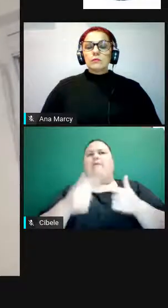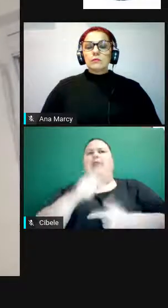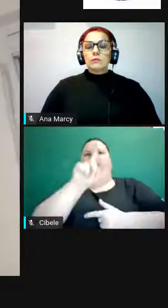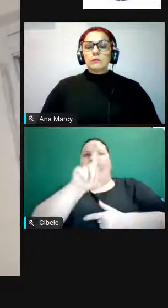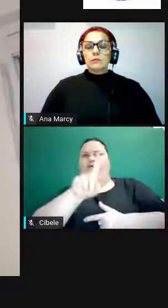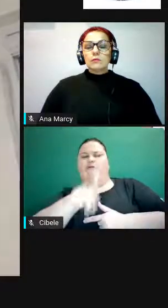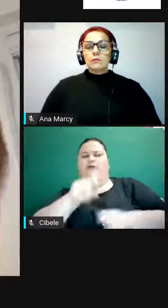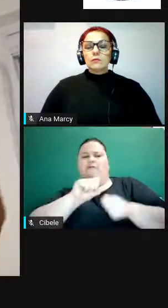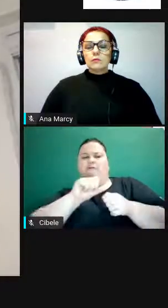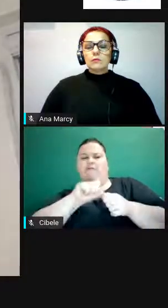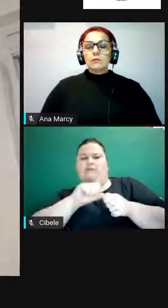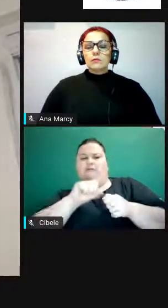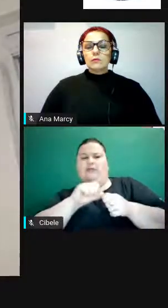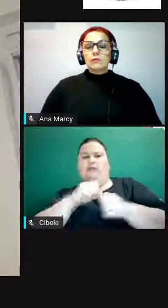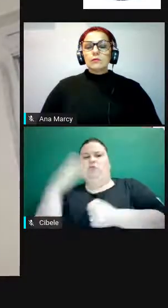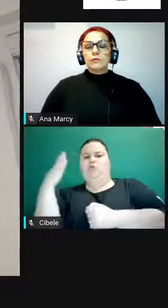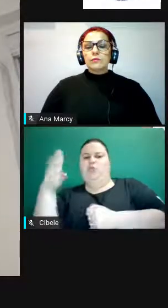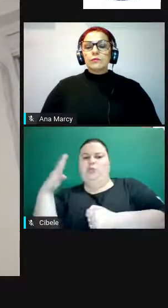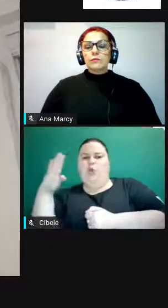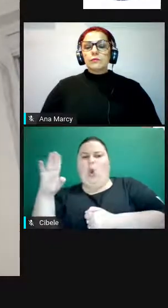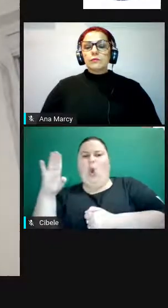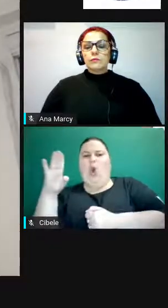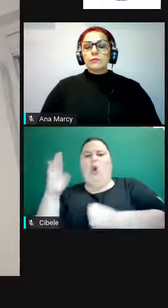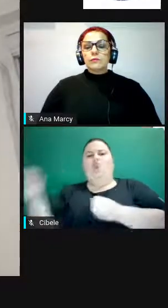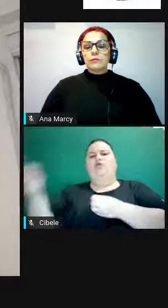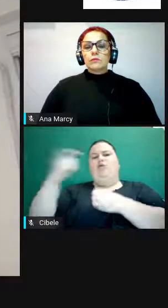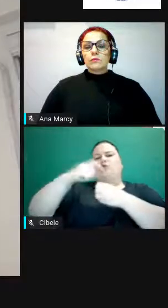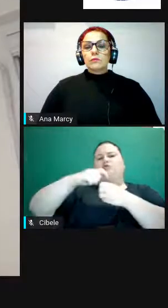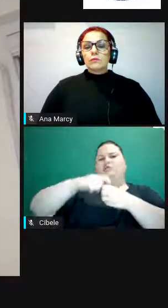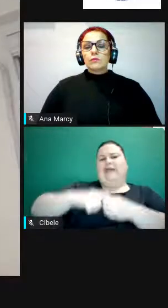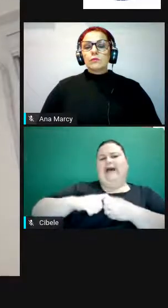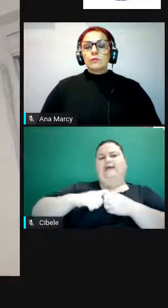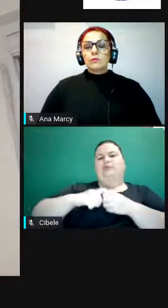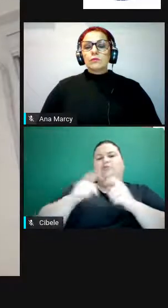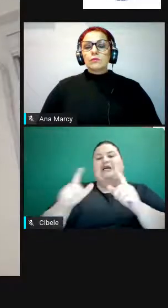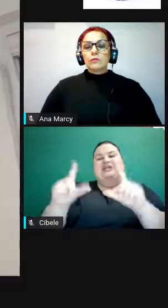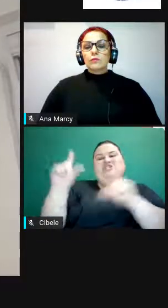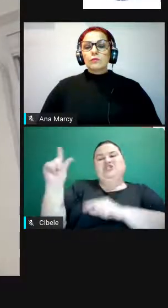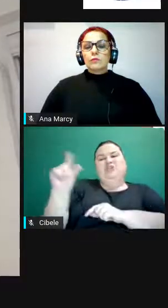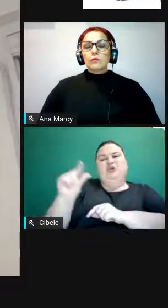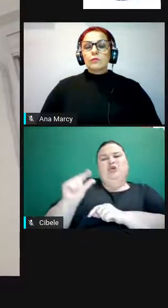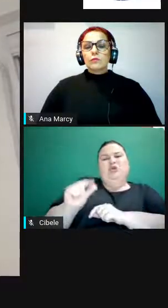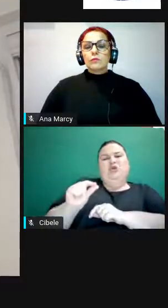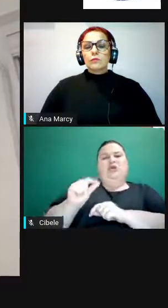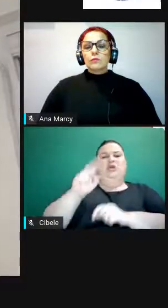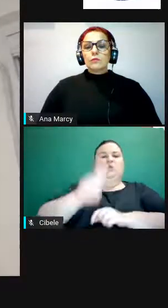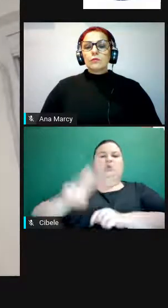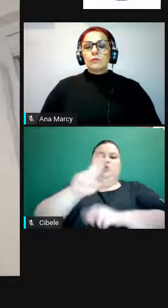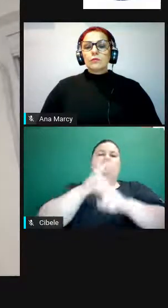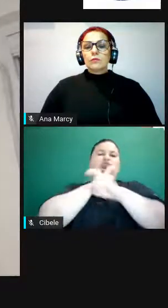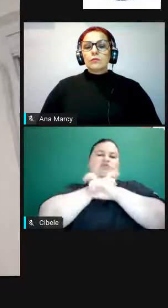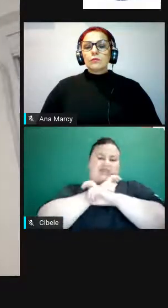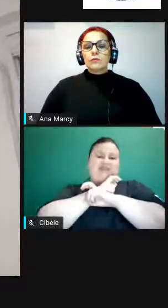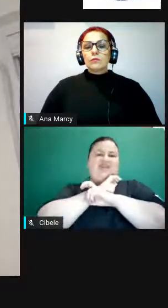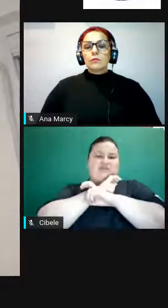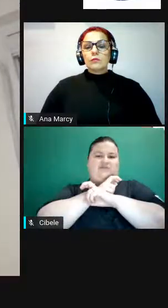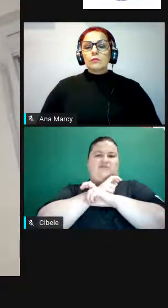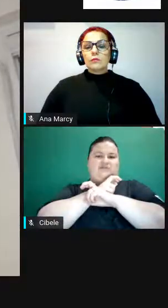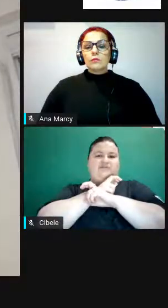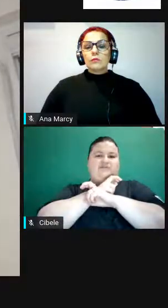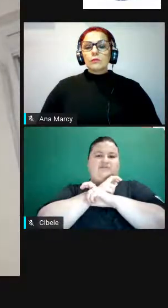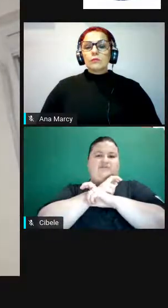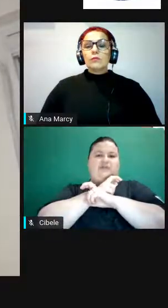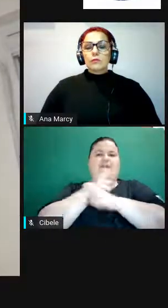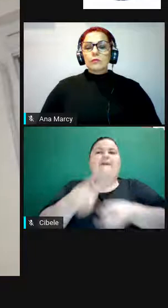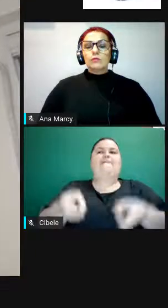extremamente técnico minuncioso né voltado para redução do uso de venenos e tudo mais a gente começou a perceber